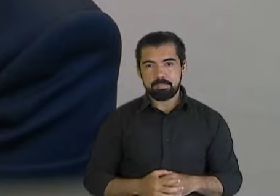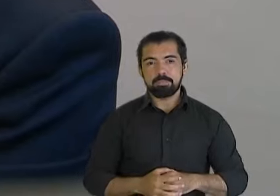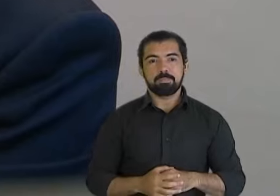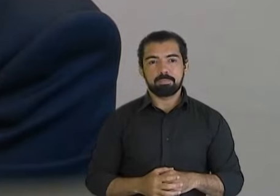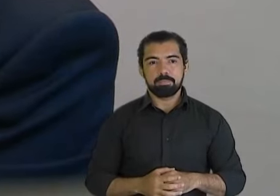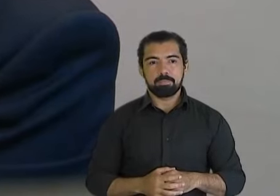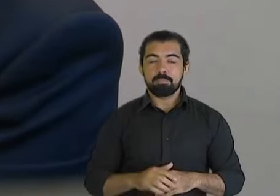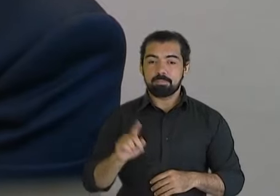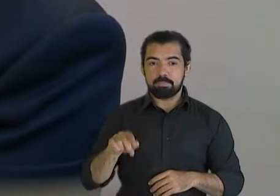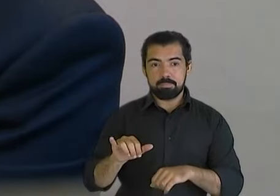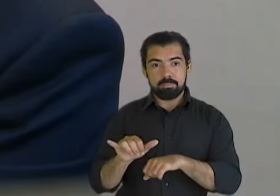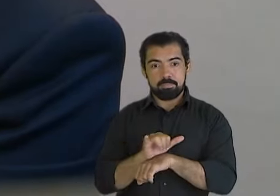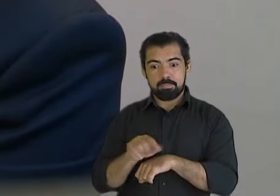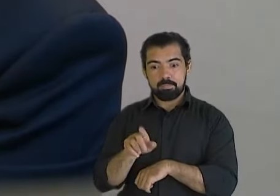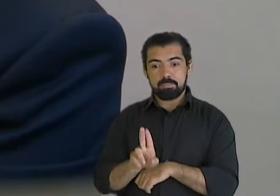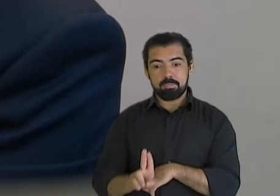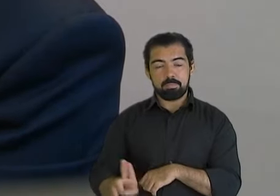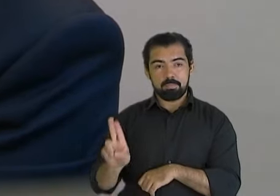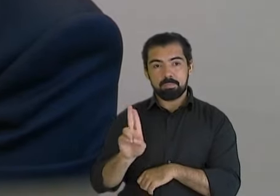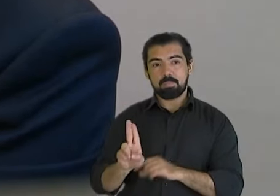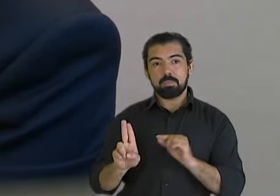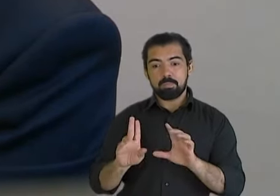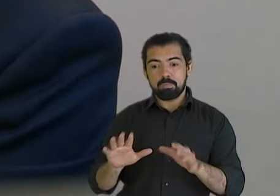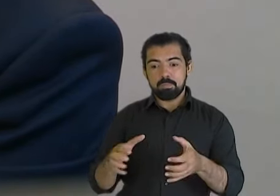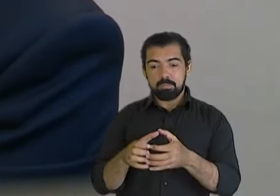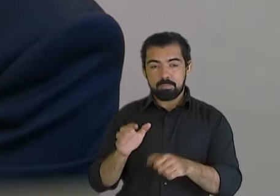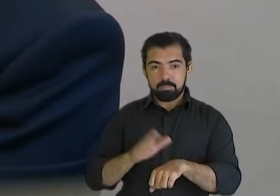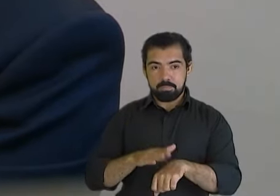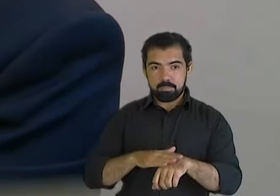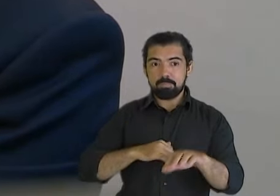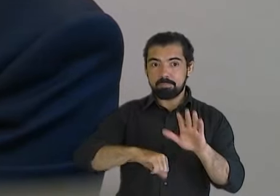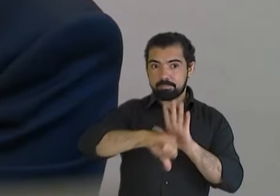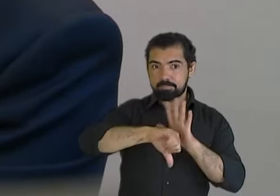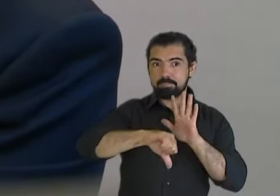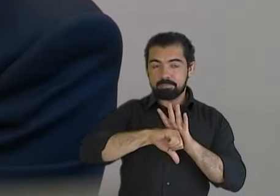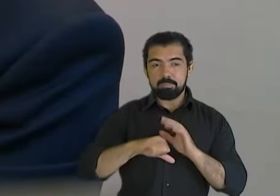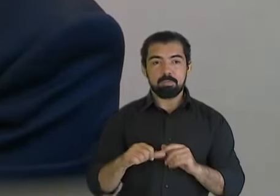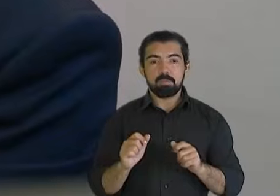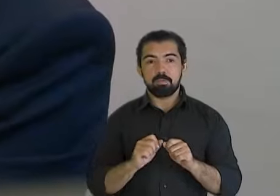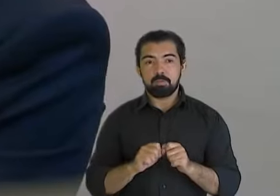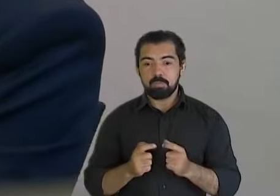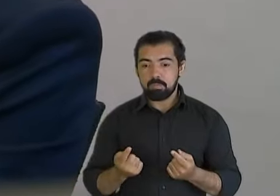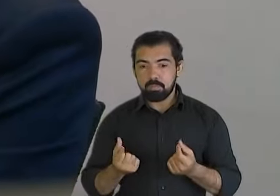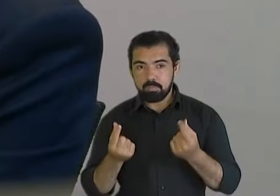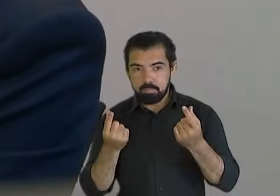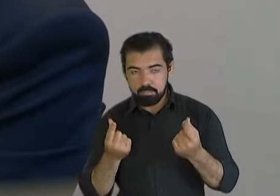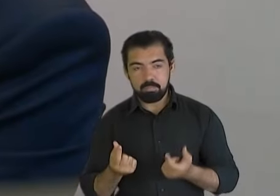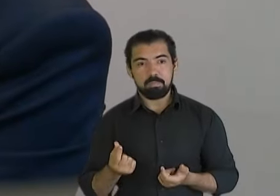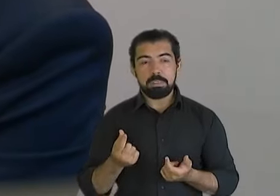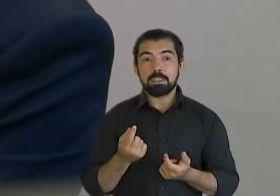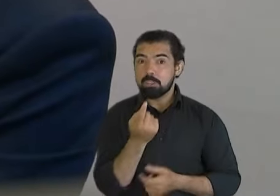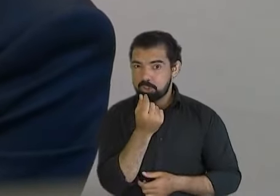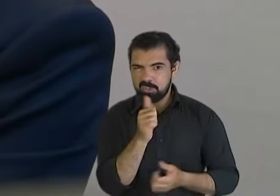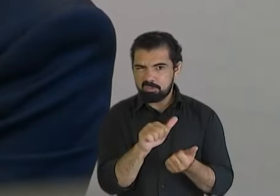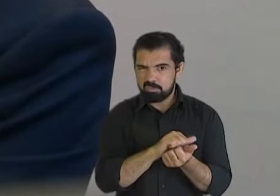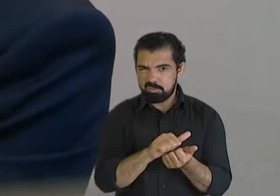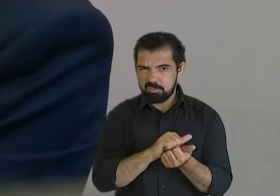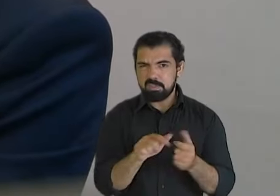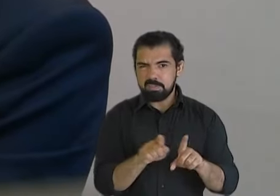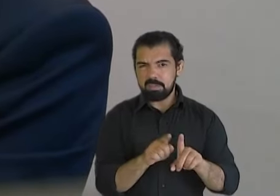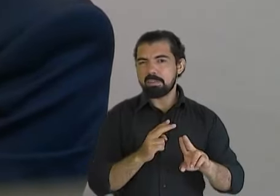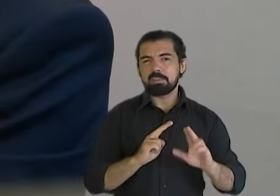como meios utilizados pela própria organização criminosa para oferir lucros, para lavar dinheiro. Então, isso faz